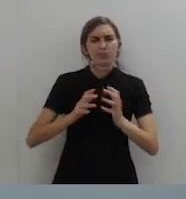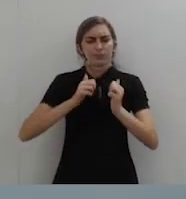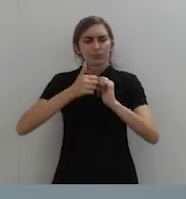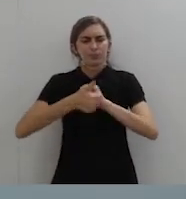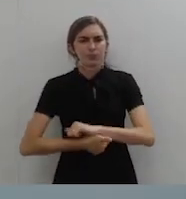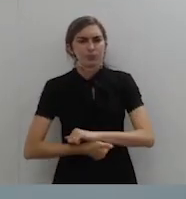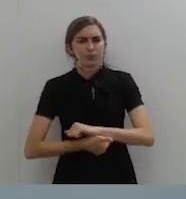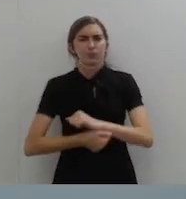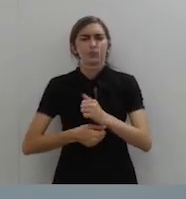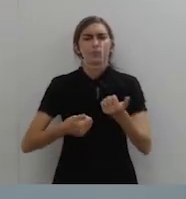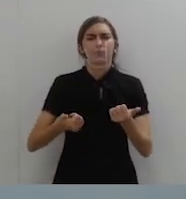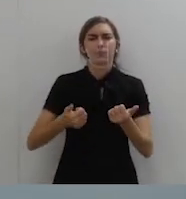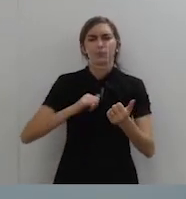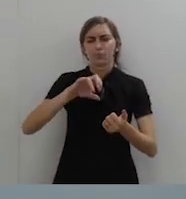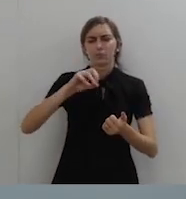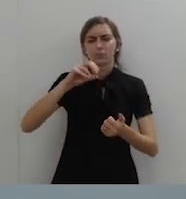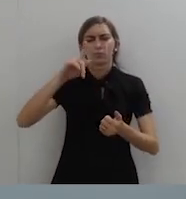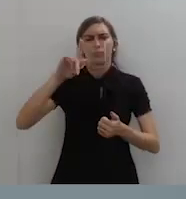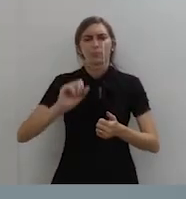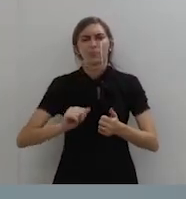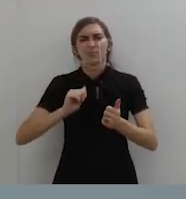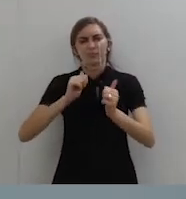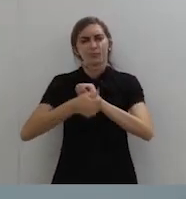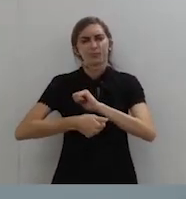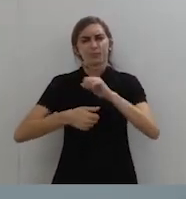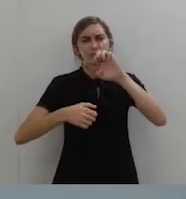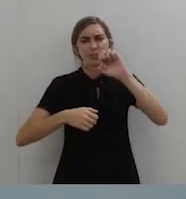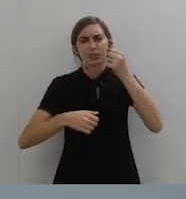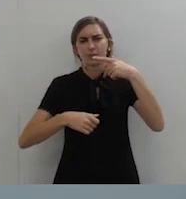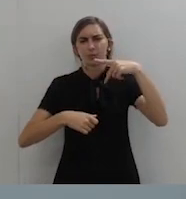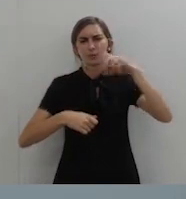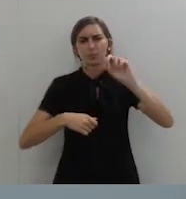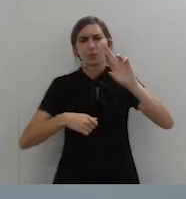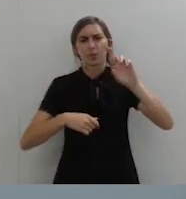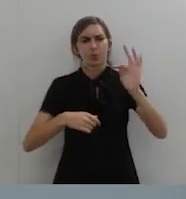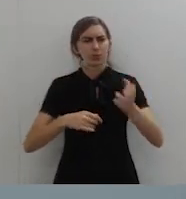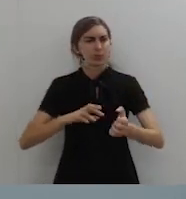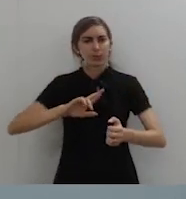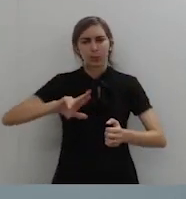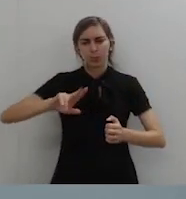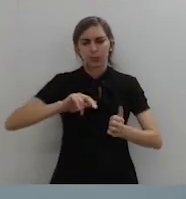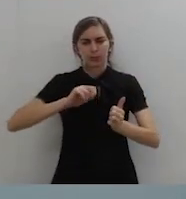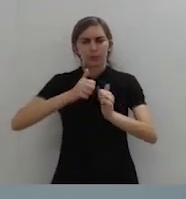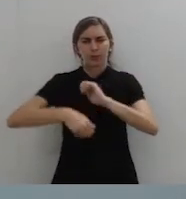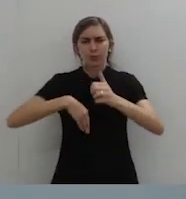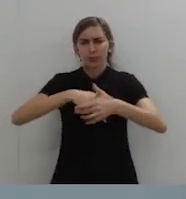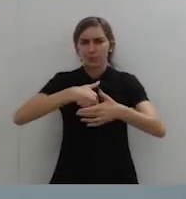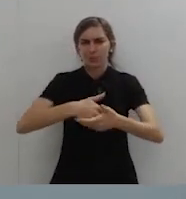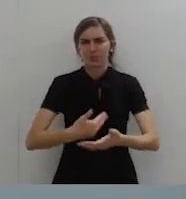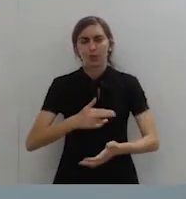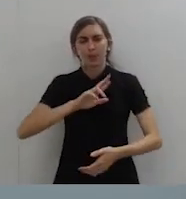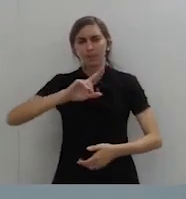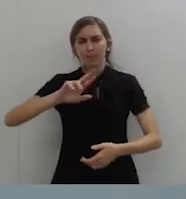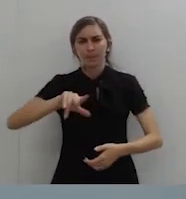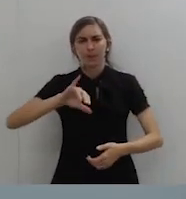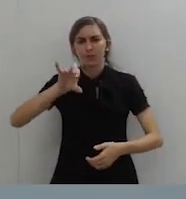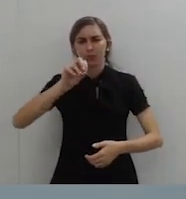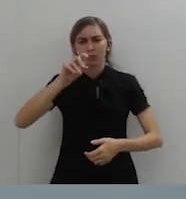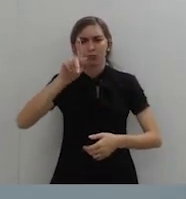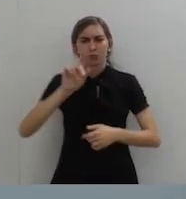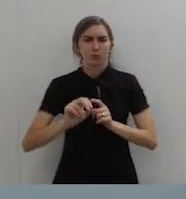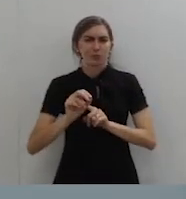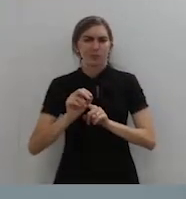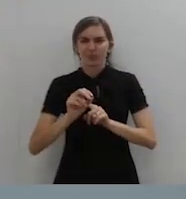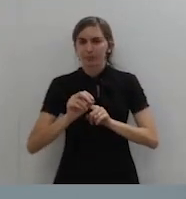confundem jogo com esportes. E a gente vai aprender hoje que jogo não é esporte. Futebol não é o